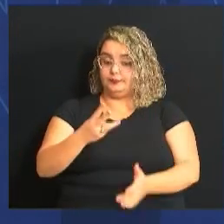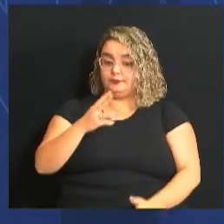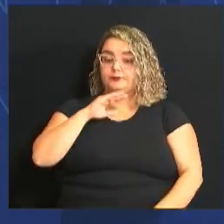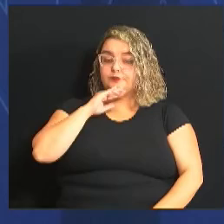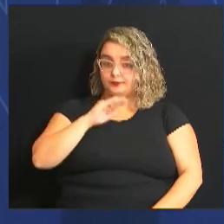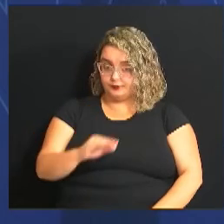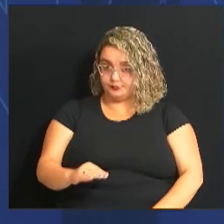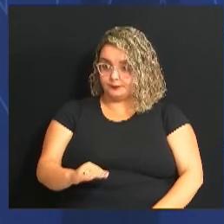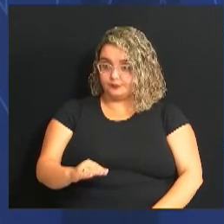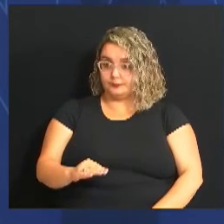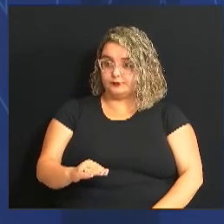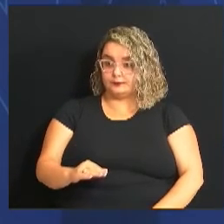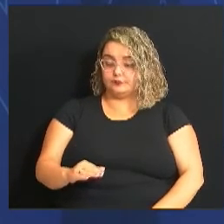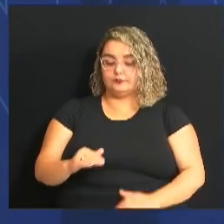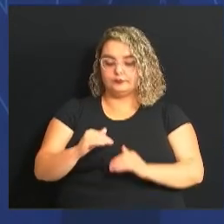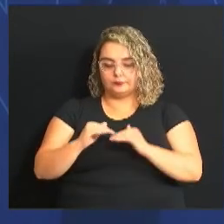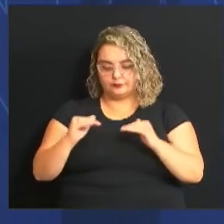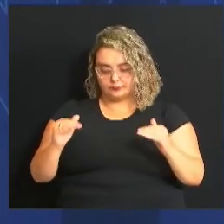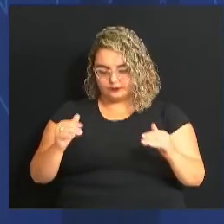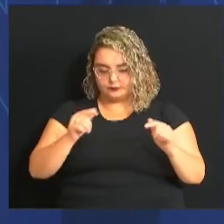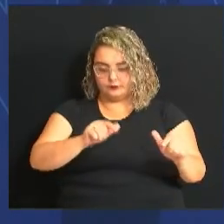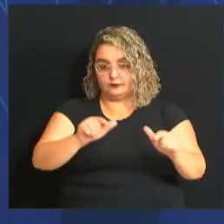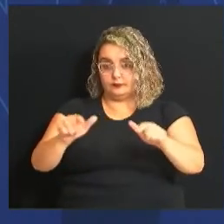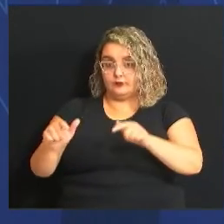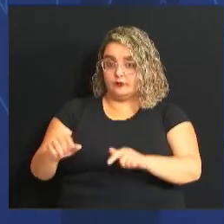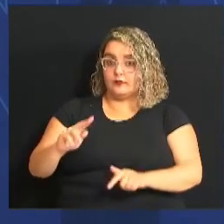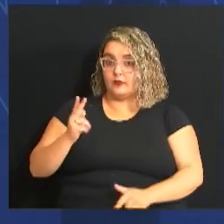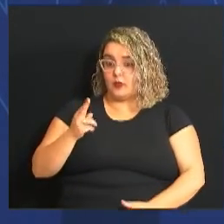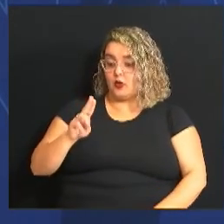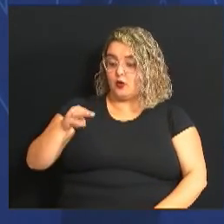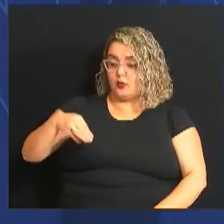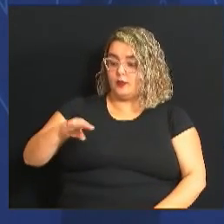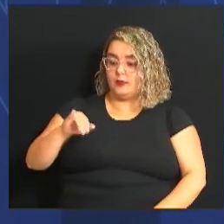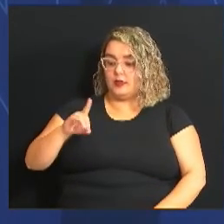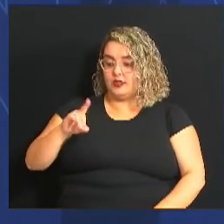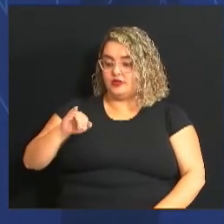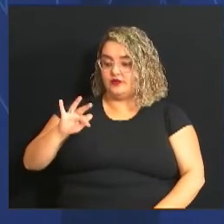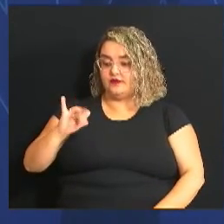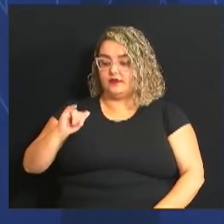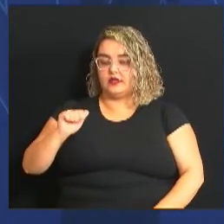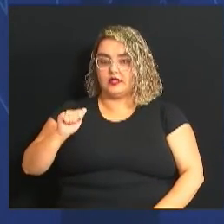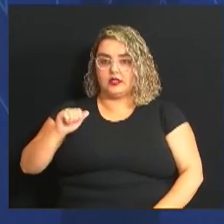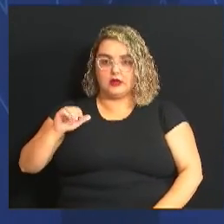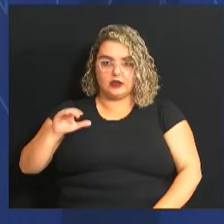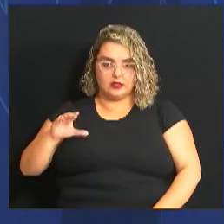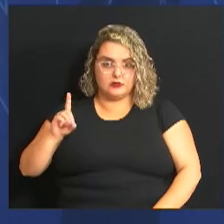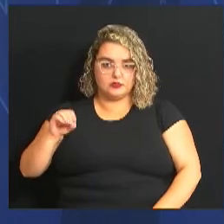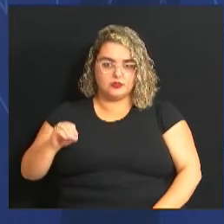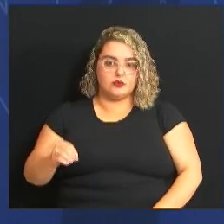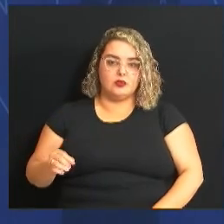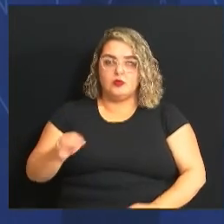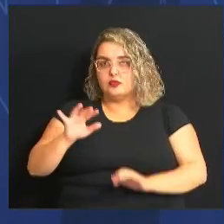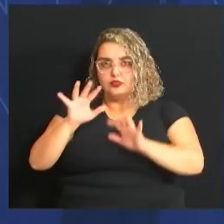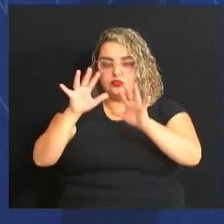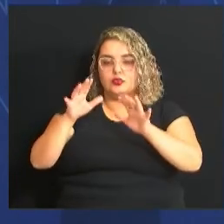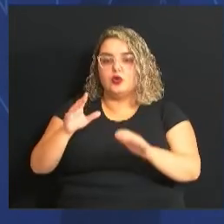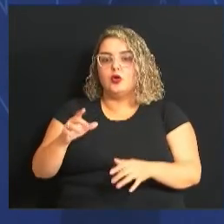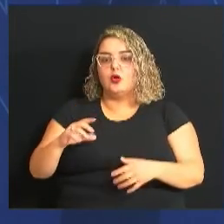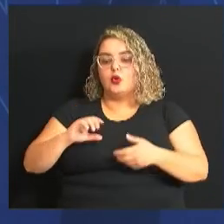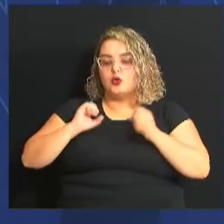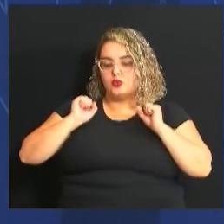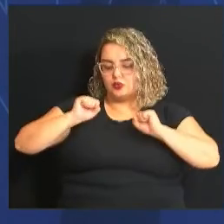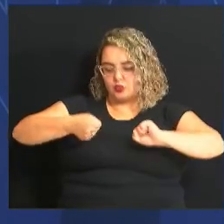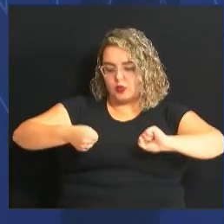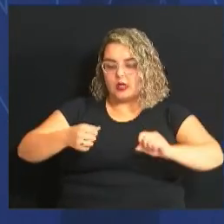tarde. Mantenha os ambientes umidificados com aqueles vaporizadores, toalhas molhadas, ou pode